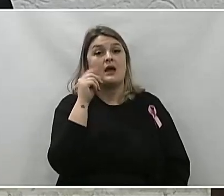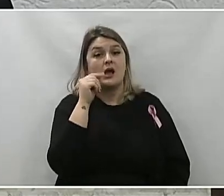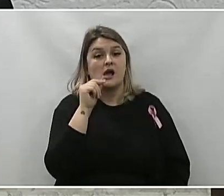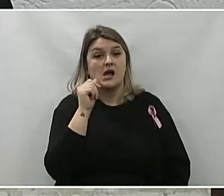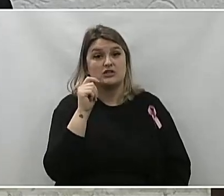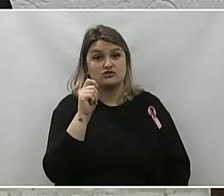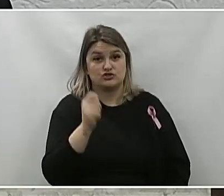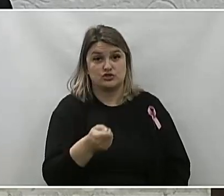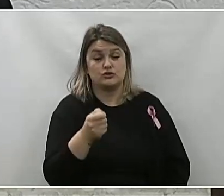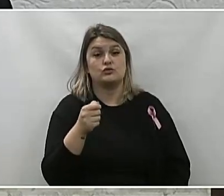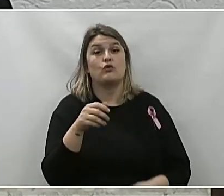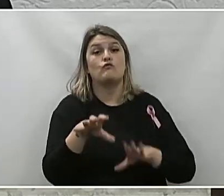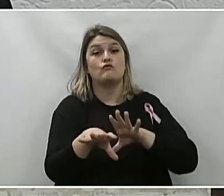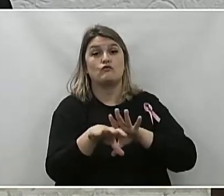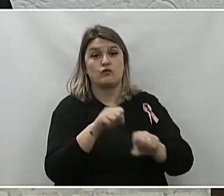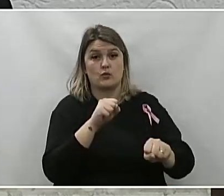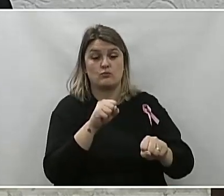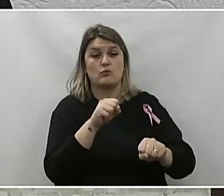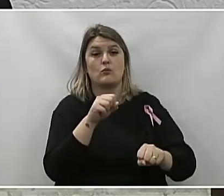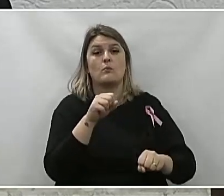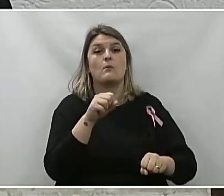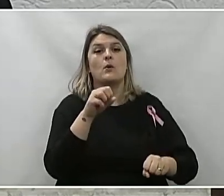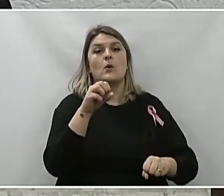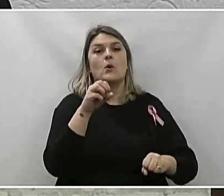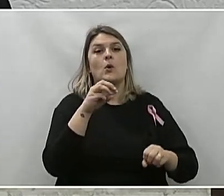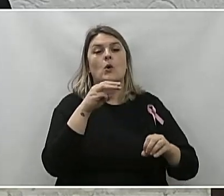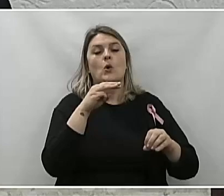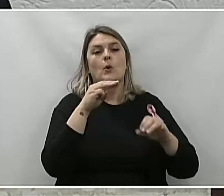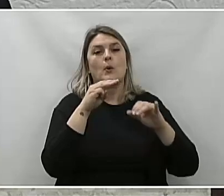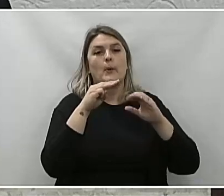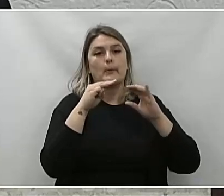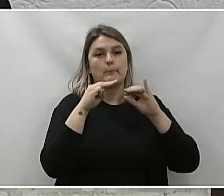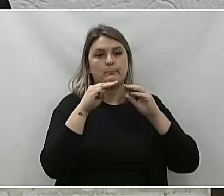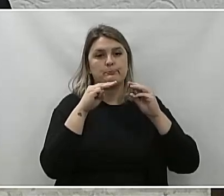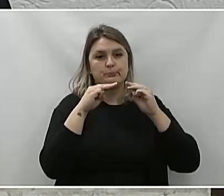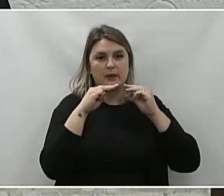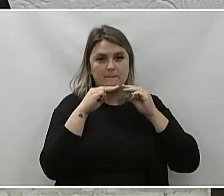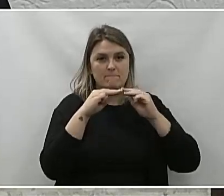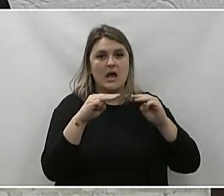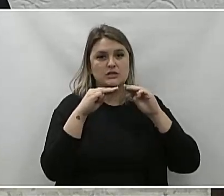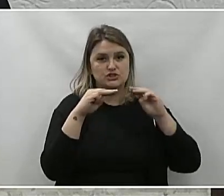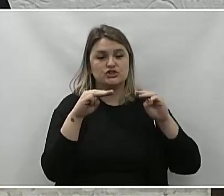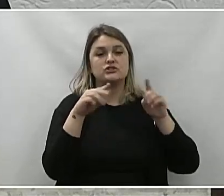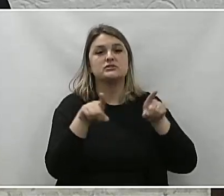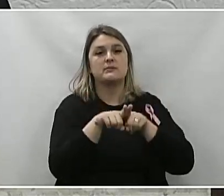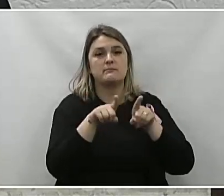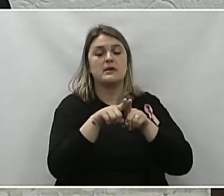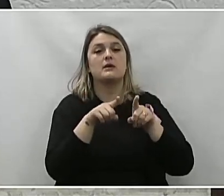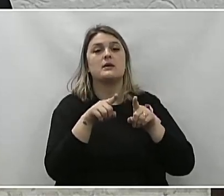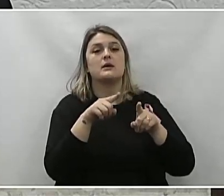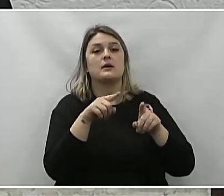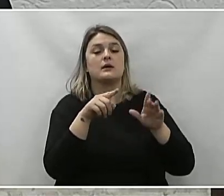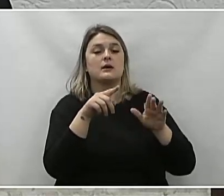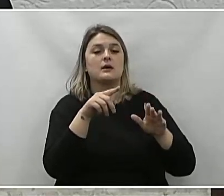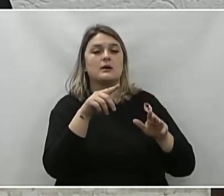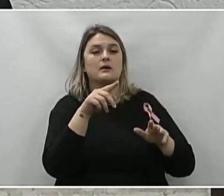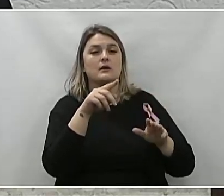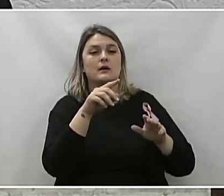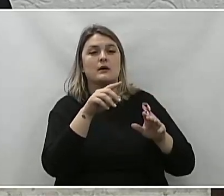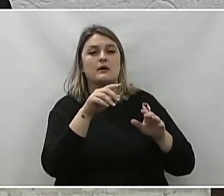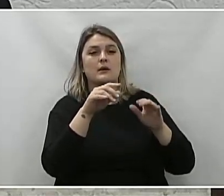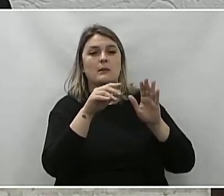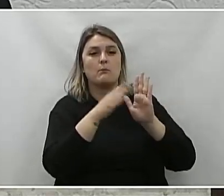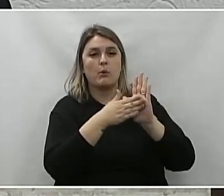em marketing e propaganda pela Faculdade Internacional de Curitiba e pós-graduado em Direito de